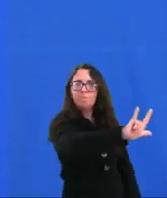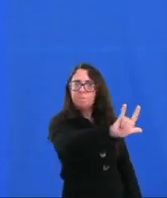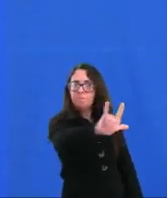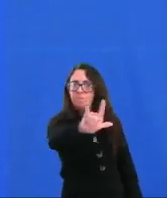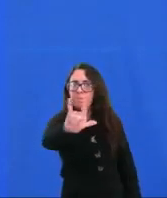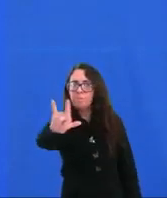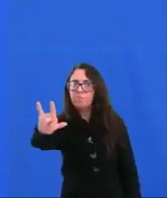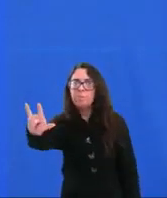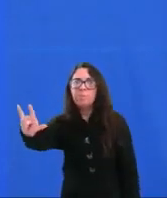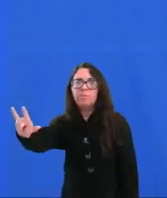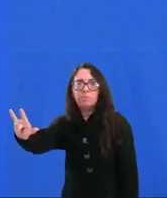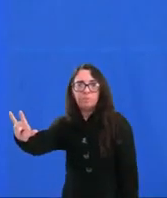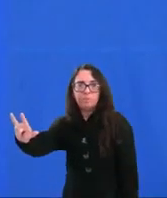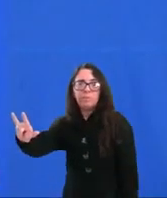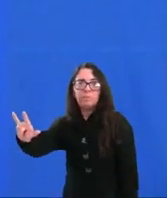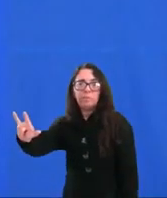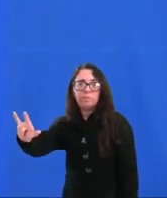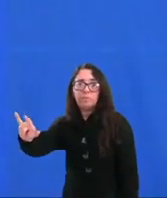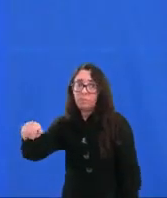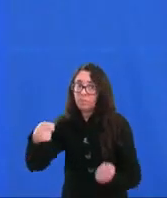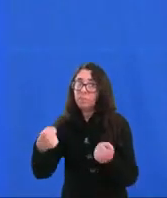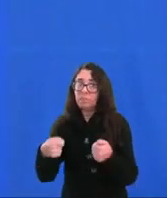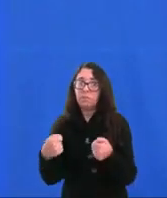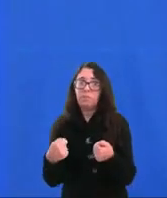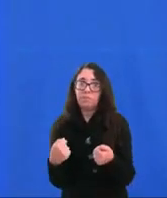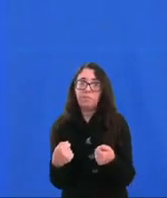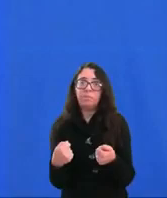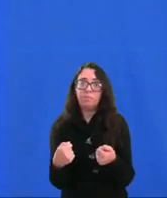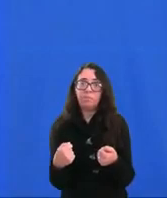uns aos outros as decisões nossas, né?